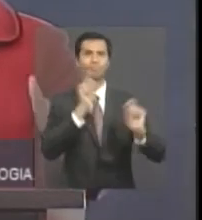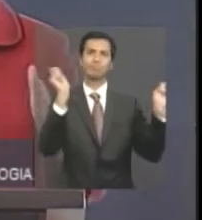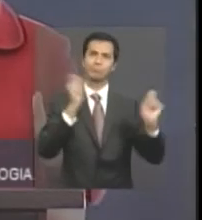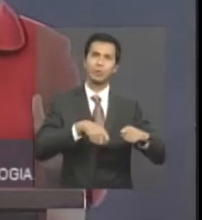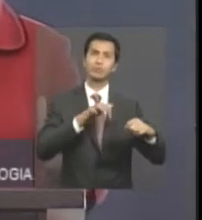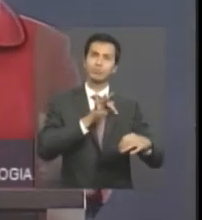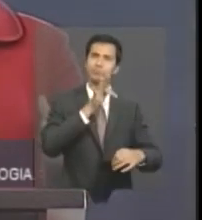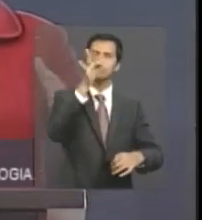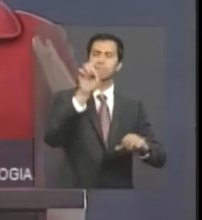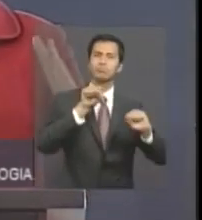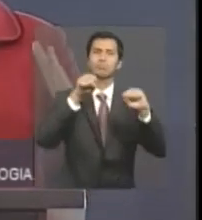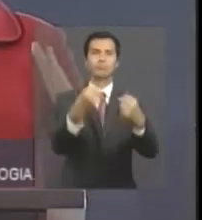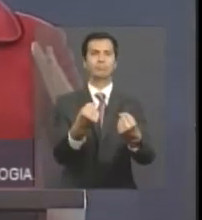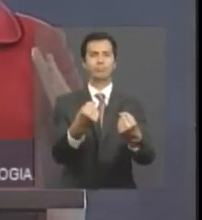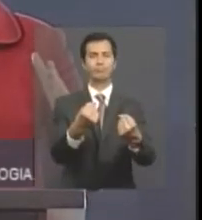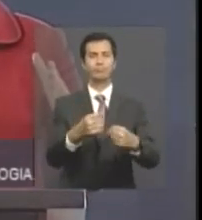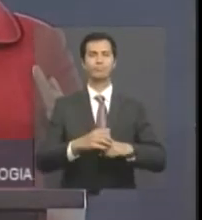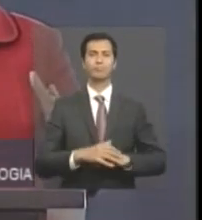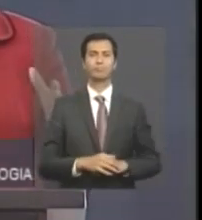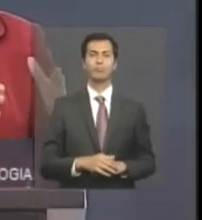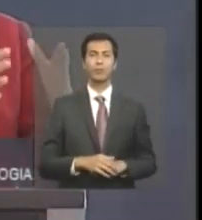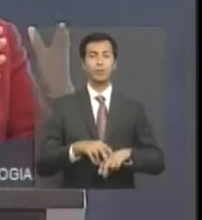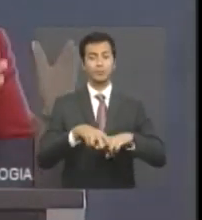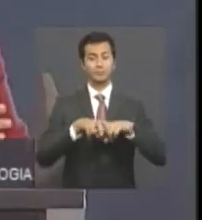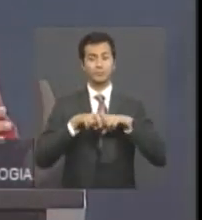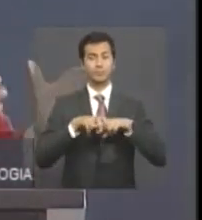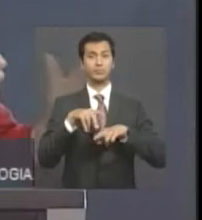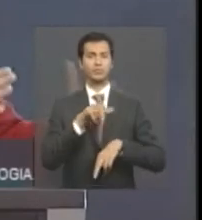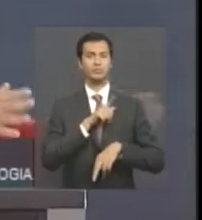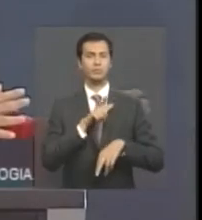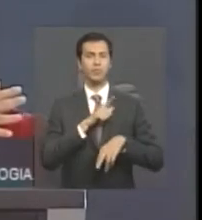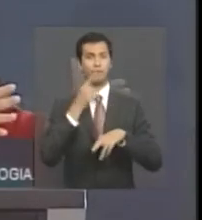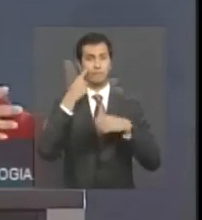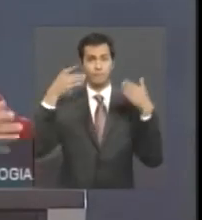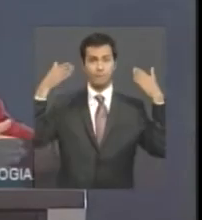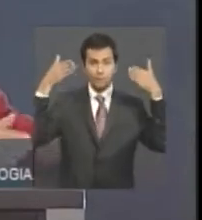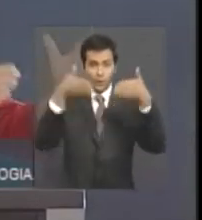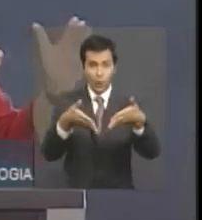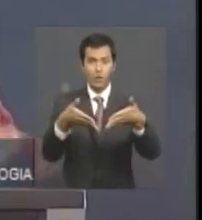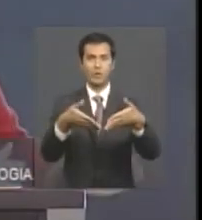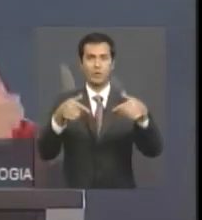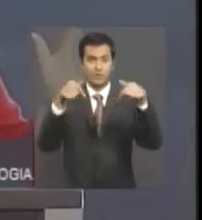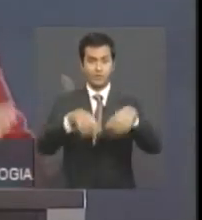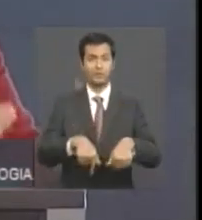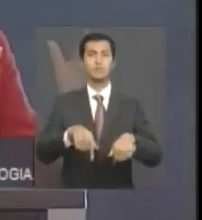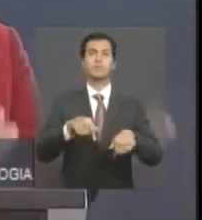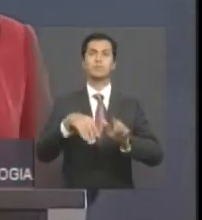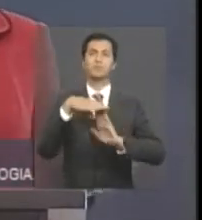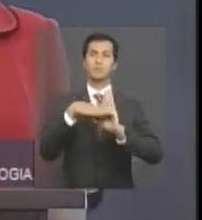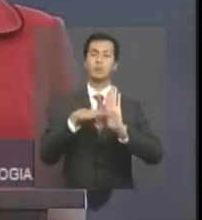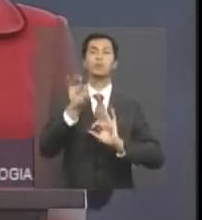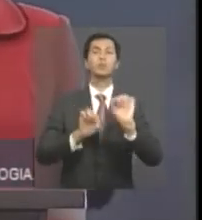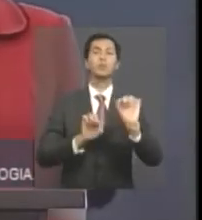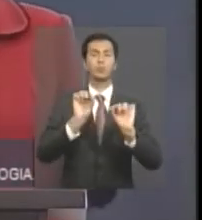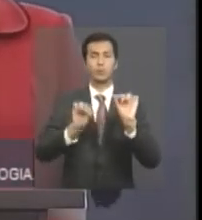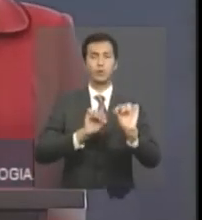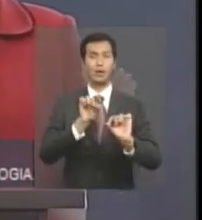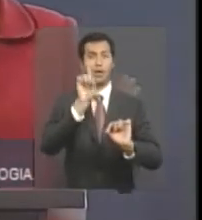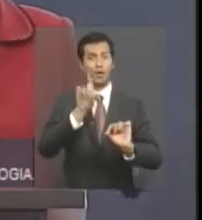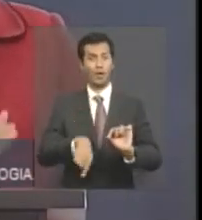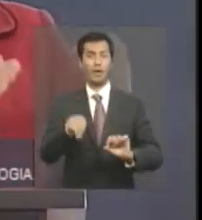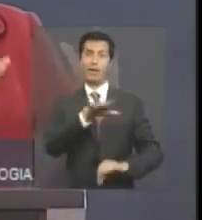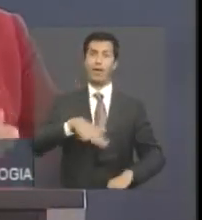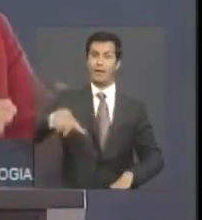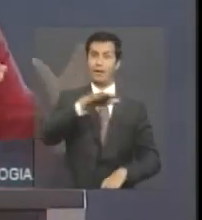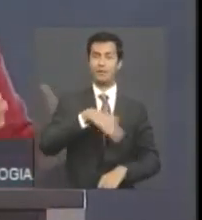fortalecimento. Por isso, era que o foco desse programa está nas áreas exatas.